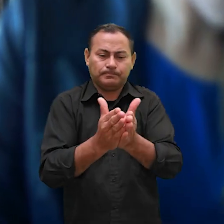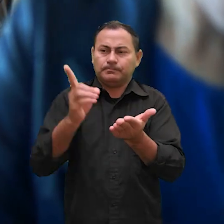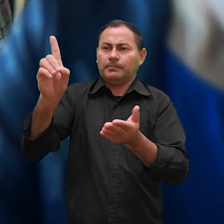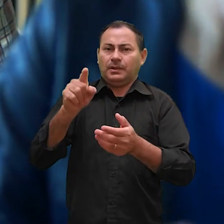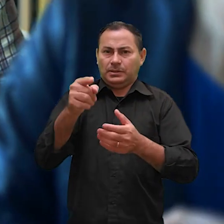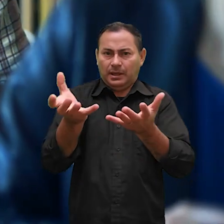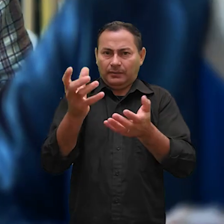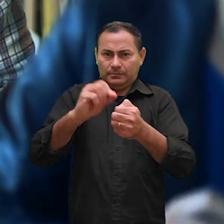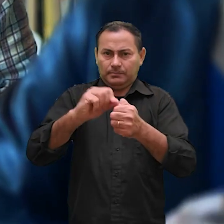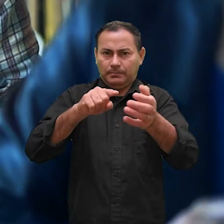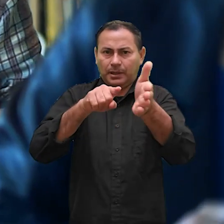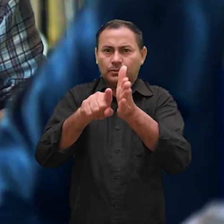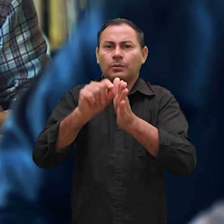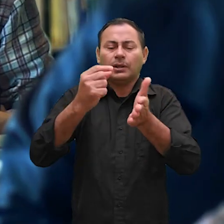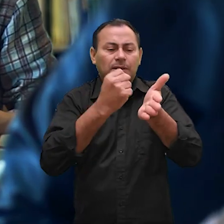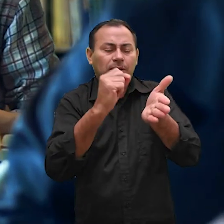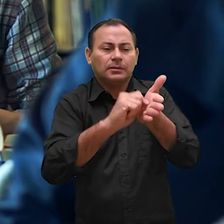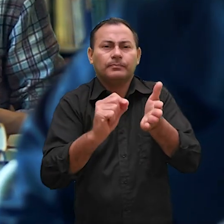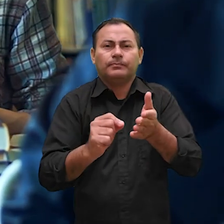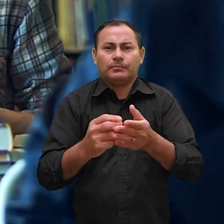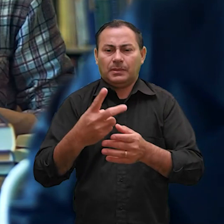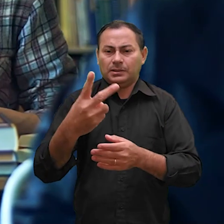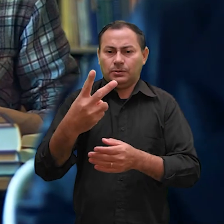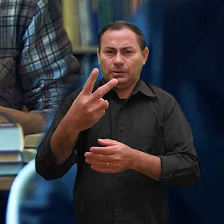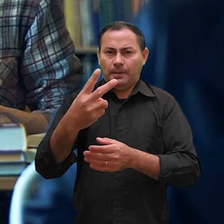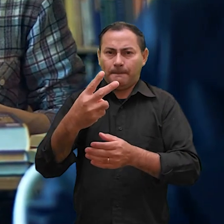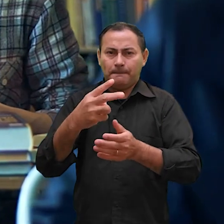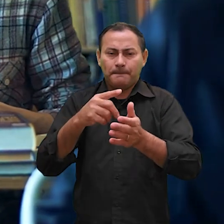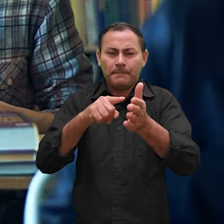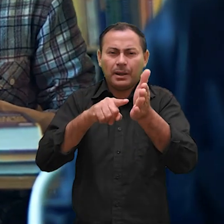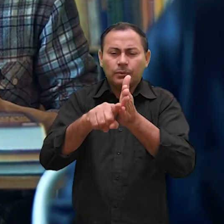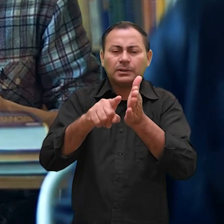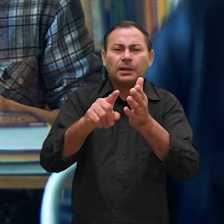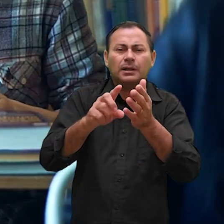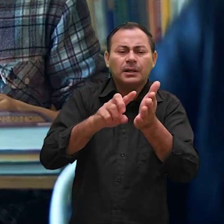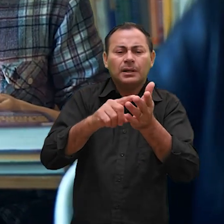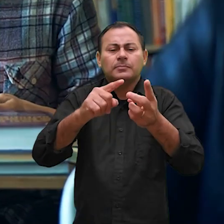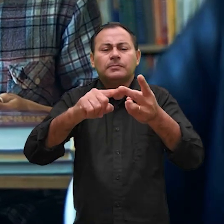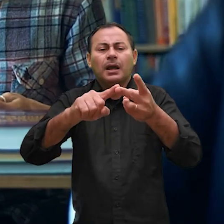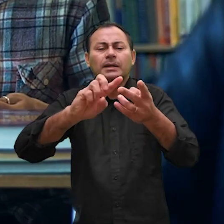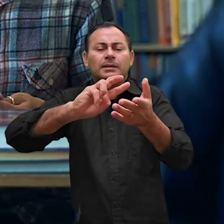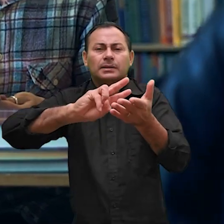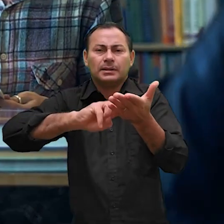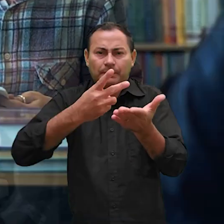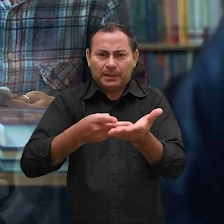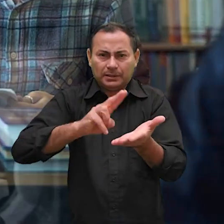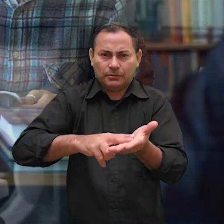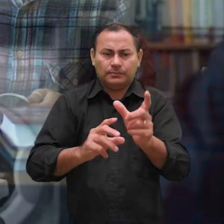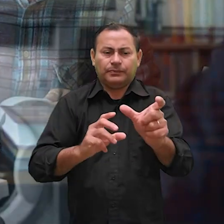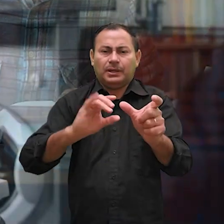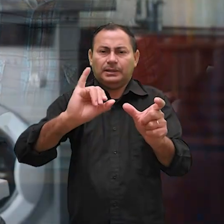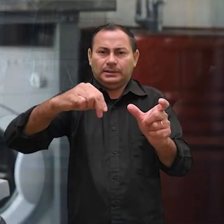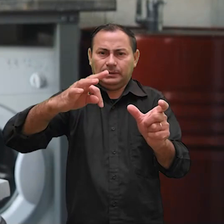Bíblia, você quer fazer essa pergunta: o que está escrito? A segunda questão que você levanta vem com o título de interpretação. A